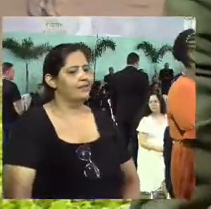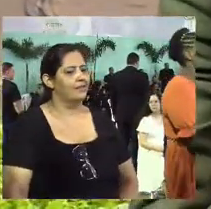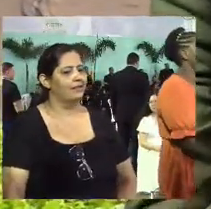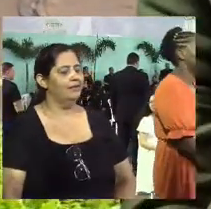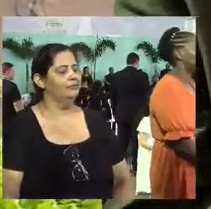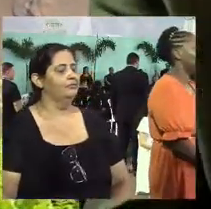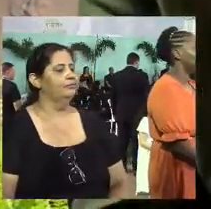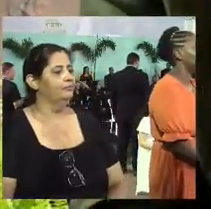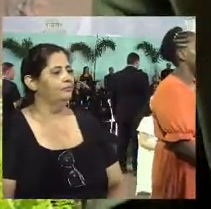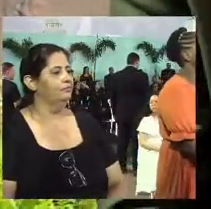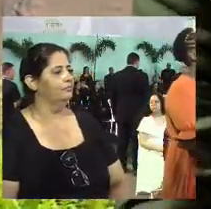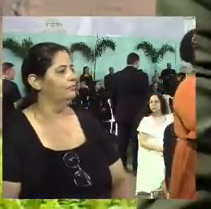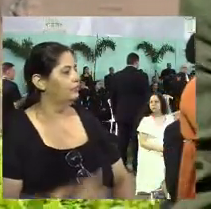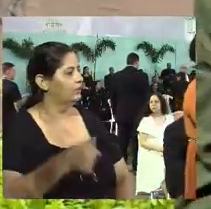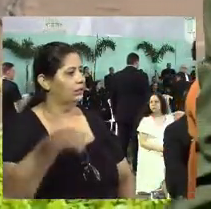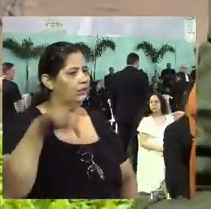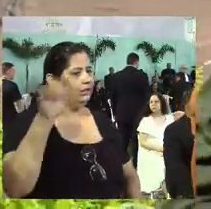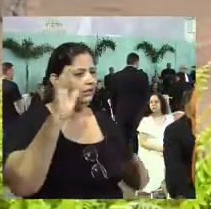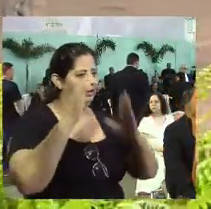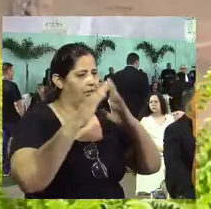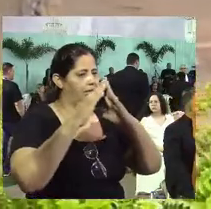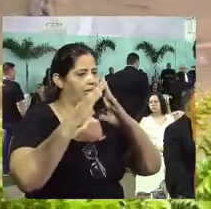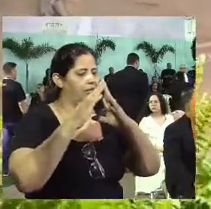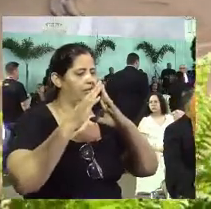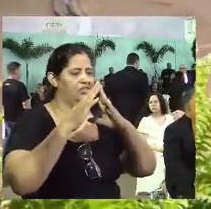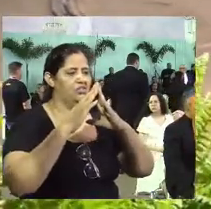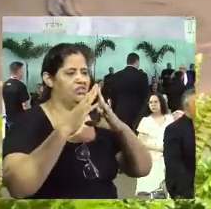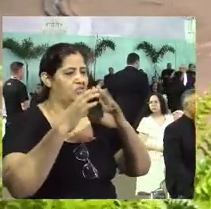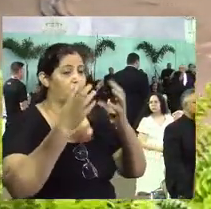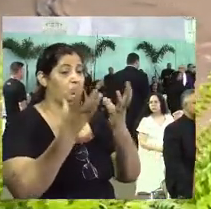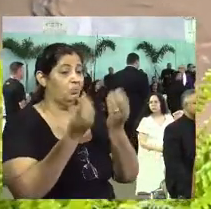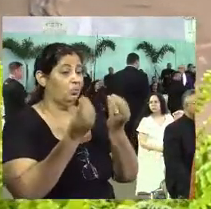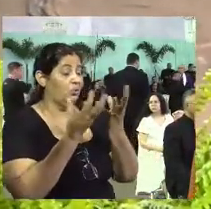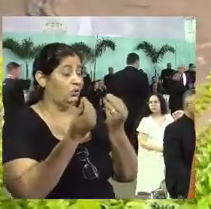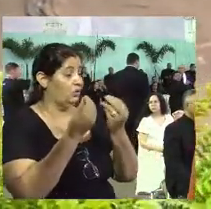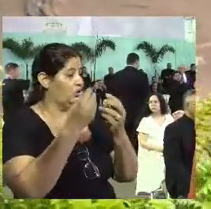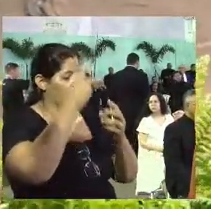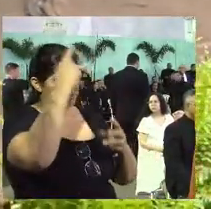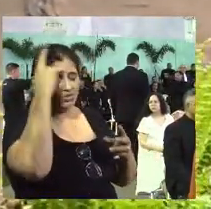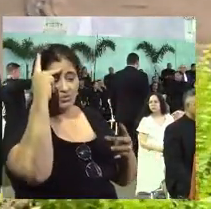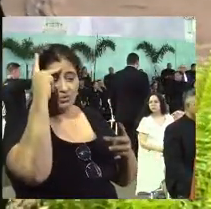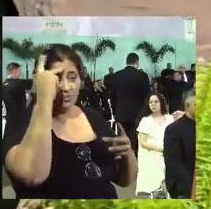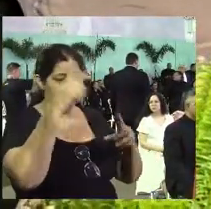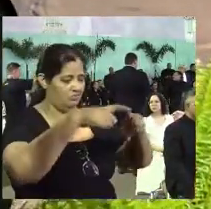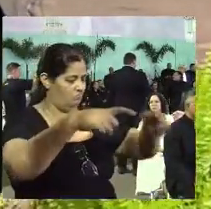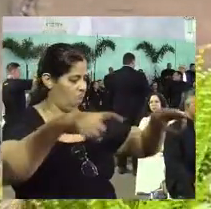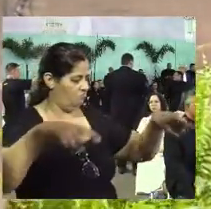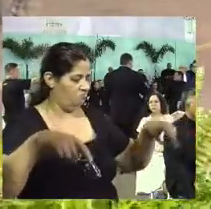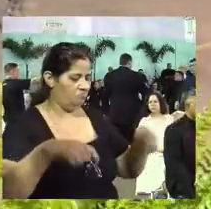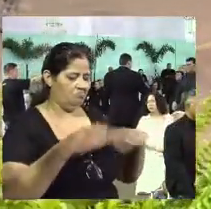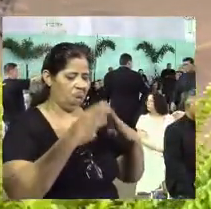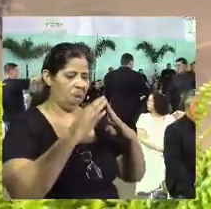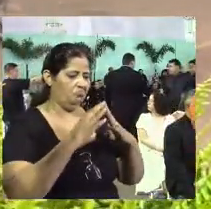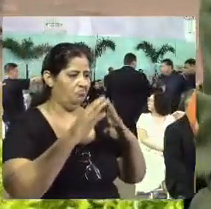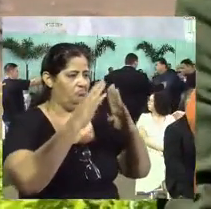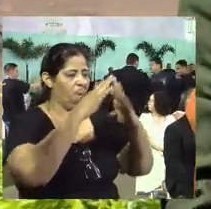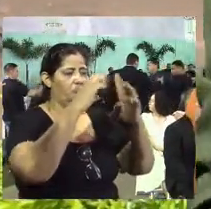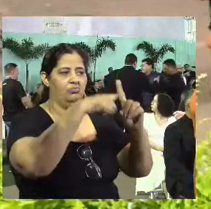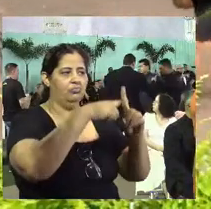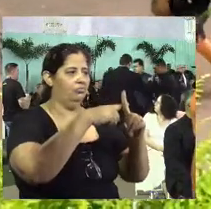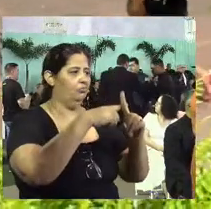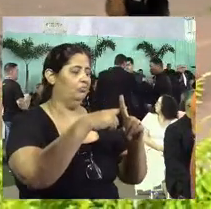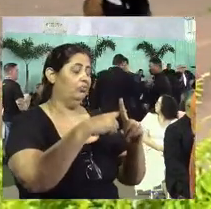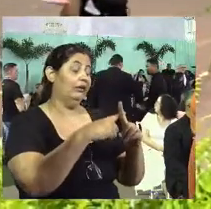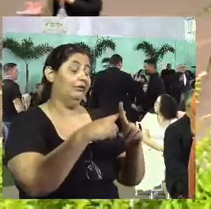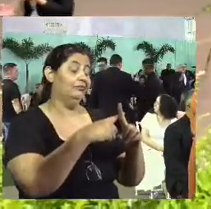vindo enquanto o pastor ministrava e o senhor trouxe muitas almas para o altar nós como Igreja do Senhor Jesus aqui em Ariquemes se alegramos